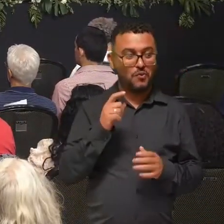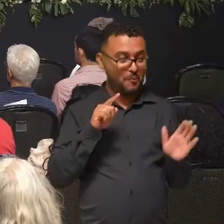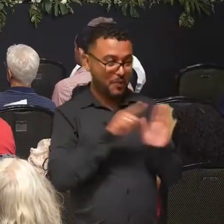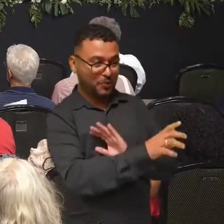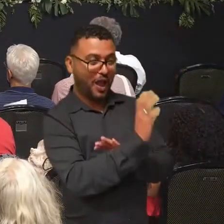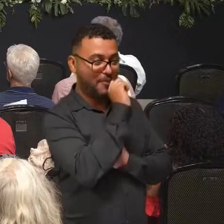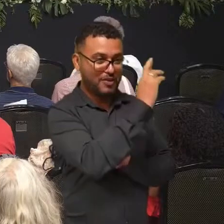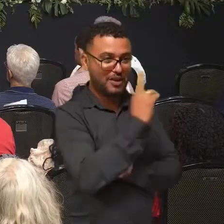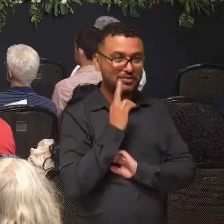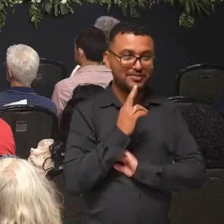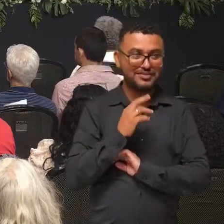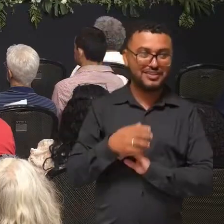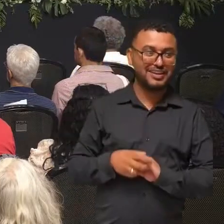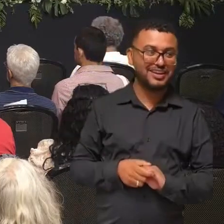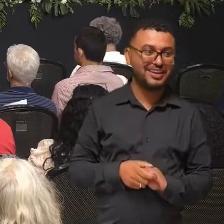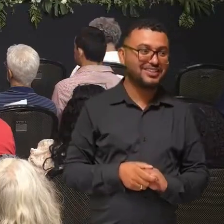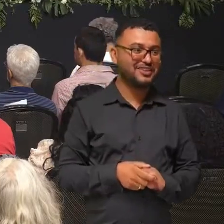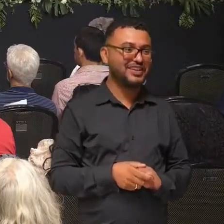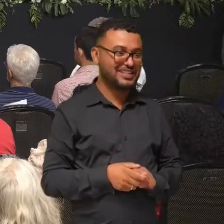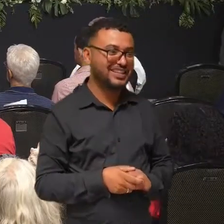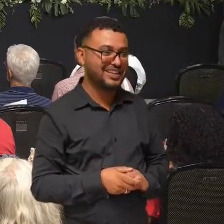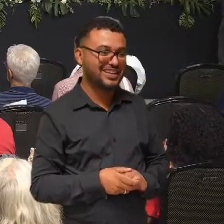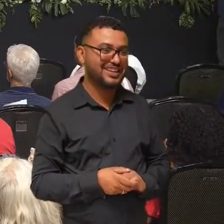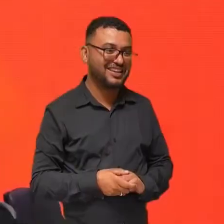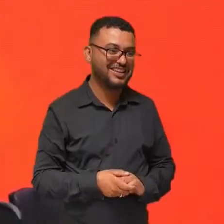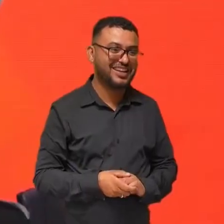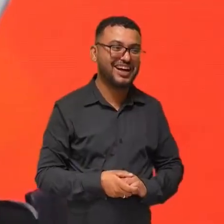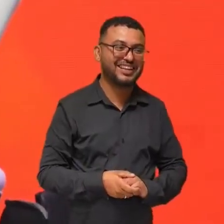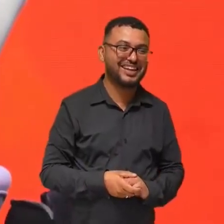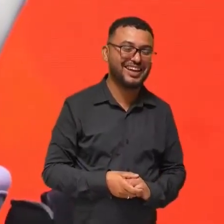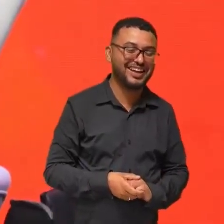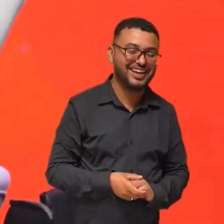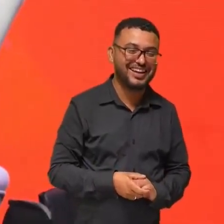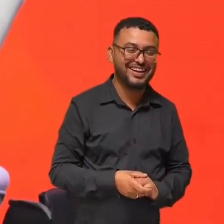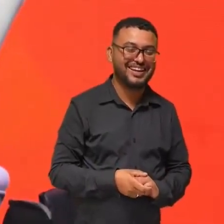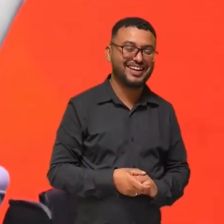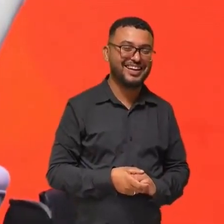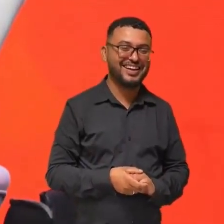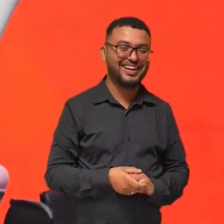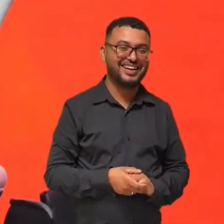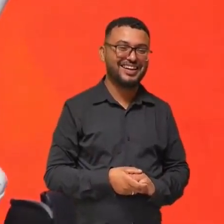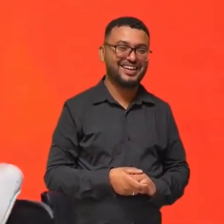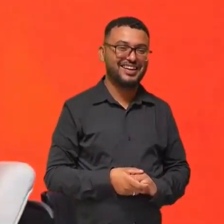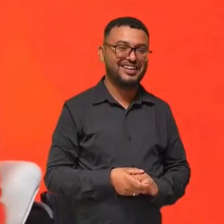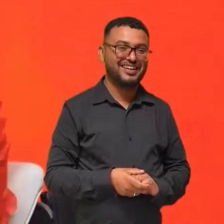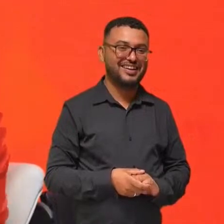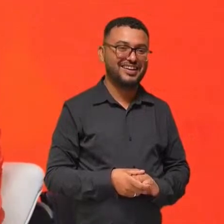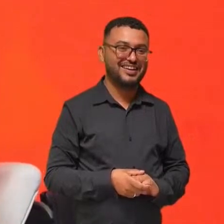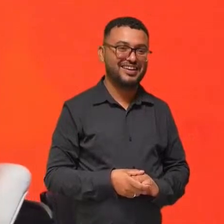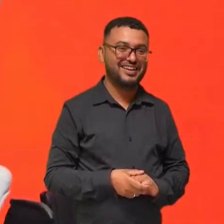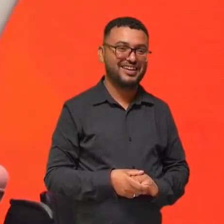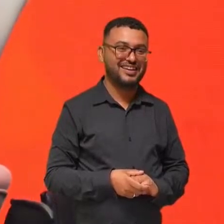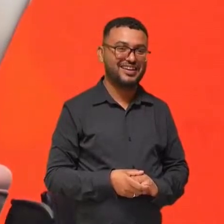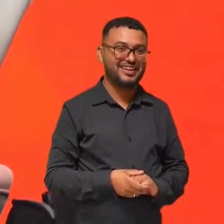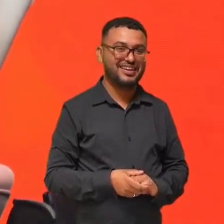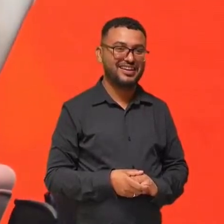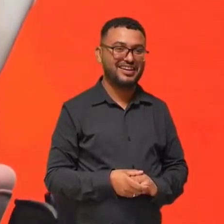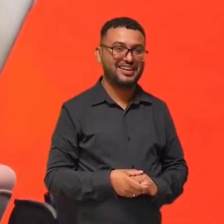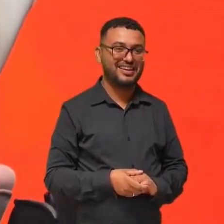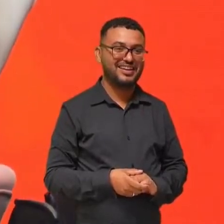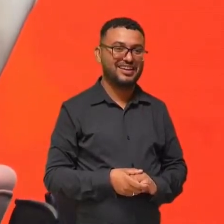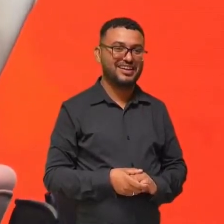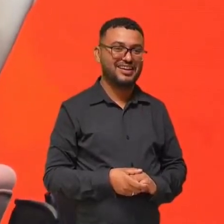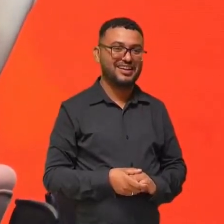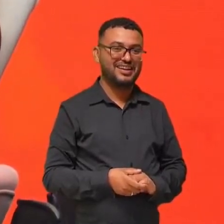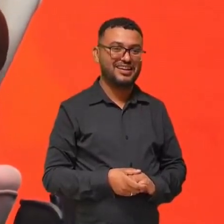Sigo? Na verdade, assim, eu não tenho domínio sobre a comunicação do Obrador, de como foi a campanha, para eu entrar